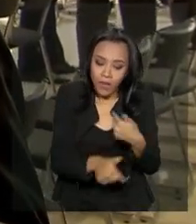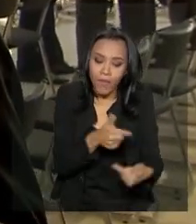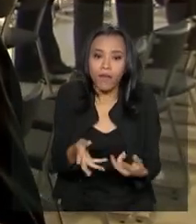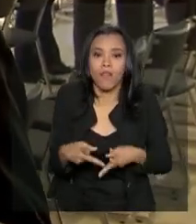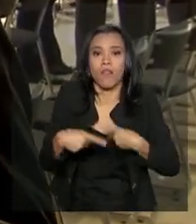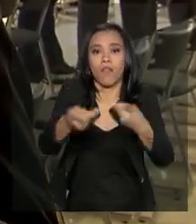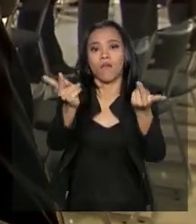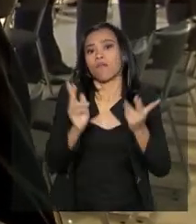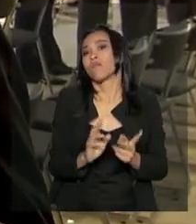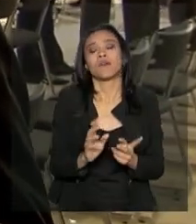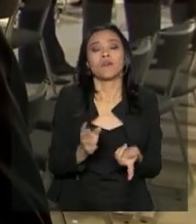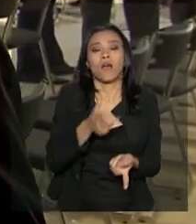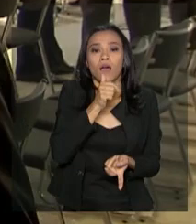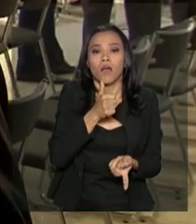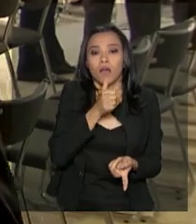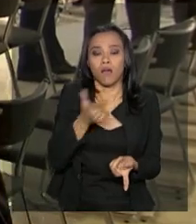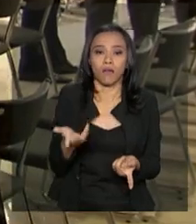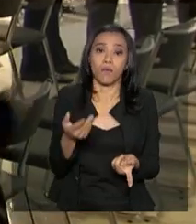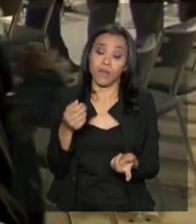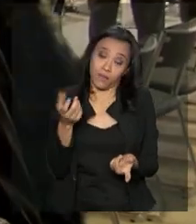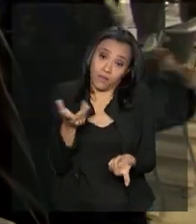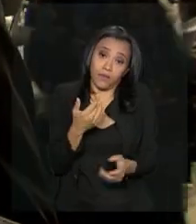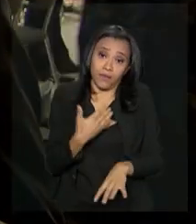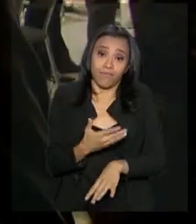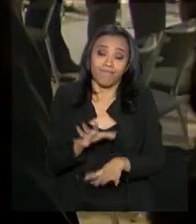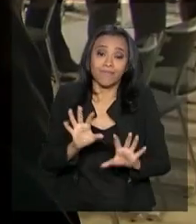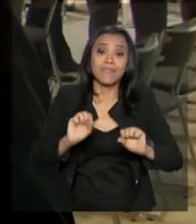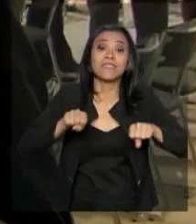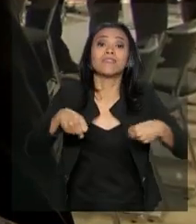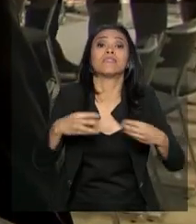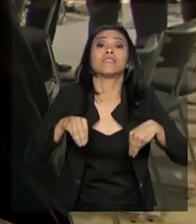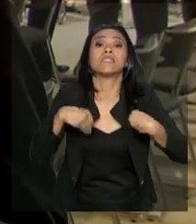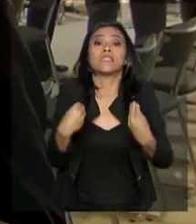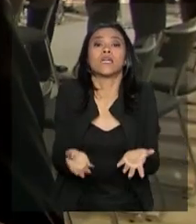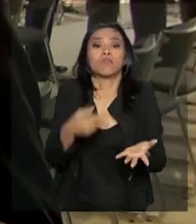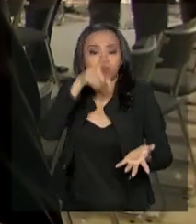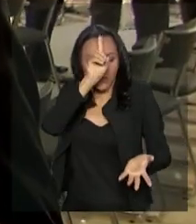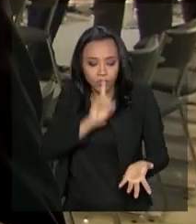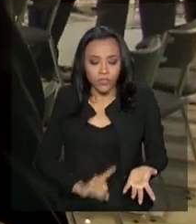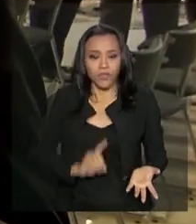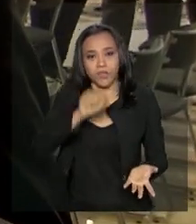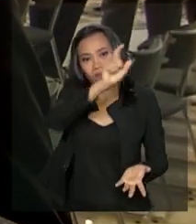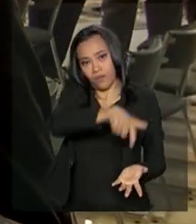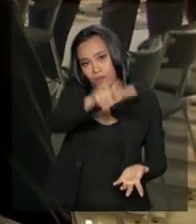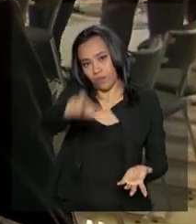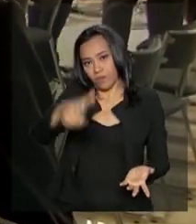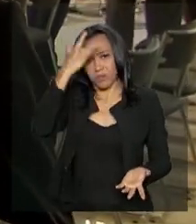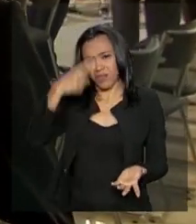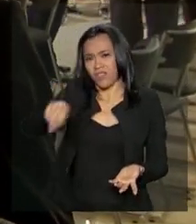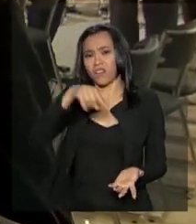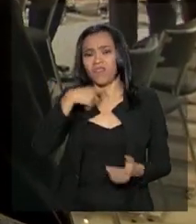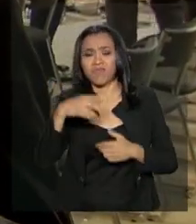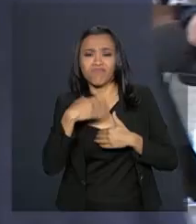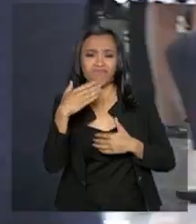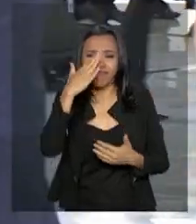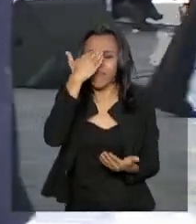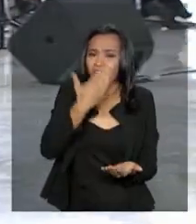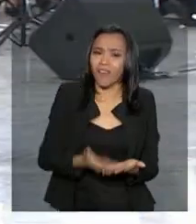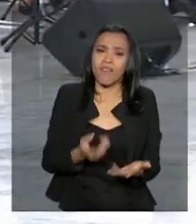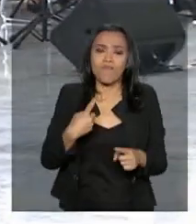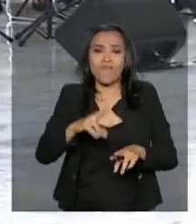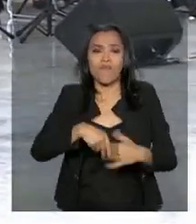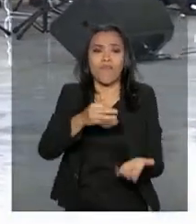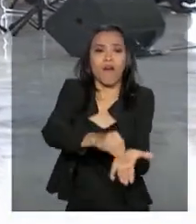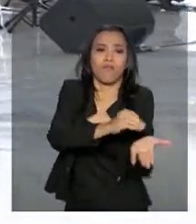social resgatando a cidadania da do povo rural que é um pouco desacreditado devido à falta d'água é muito difícil ao